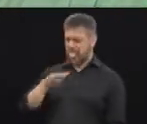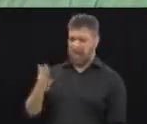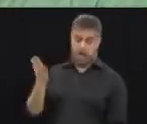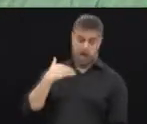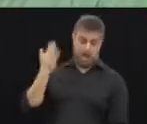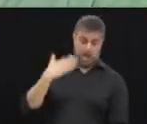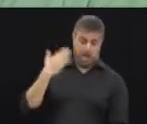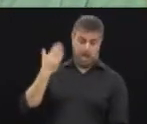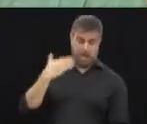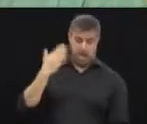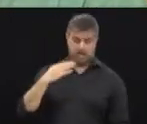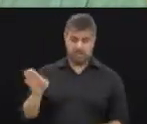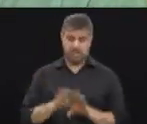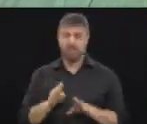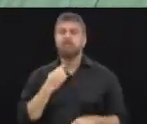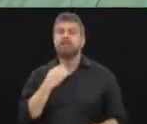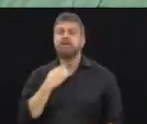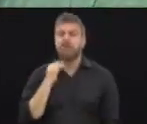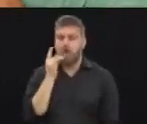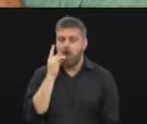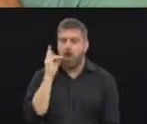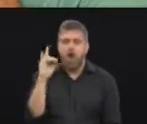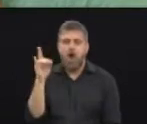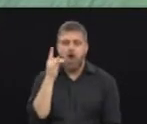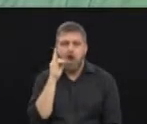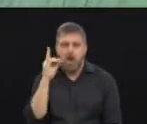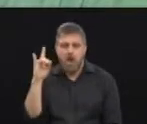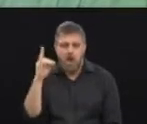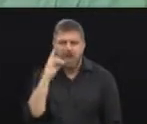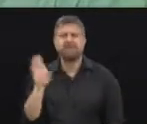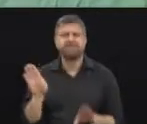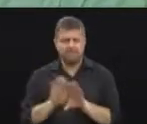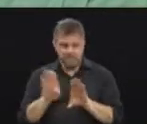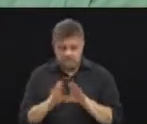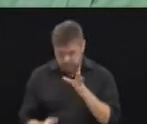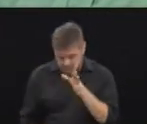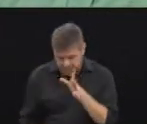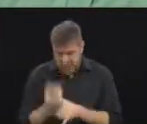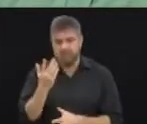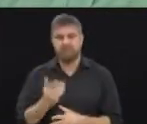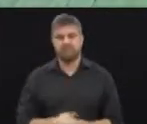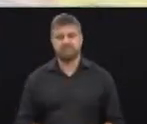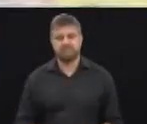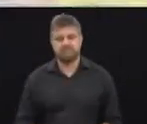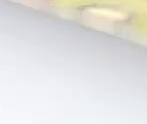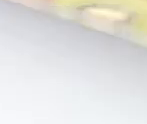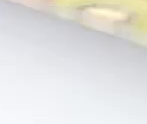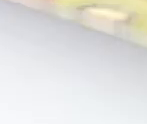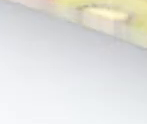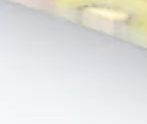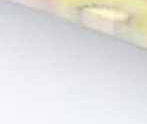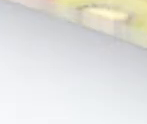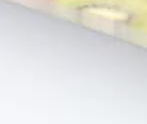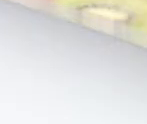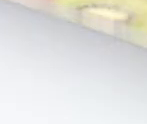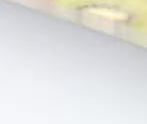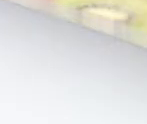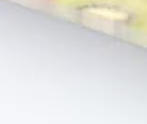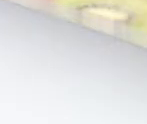isso pode ser rouquidão, pode também ser decorrente dessa doença do refluxo gastroesofágico.